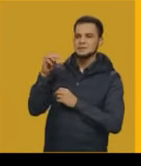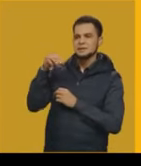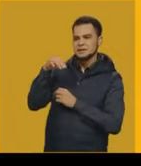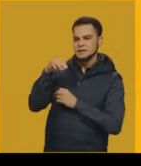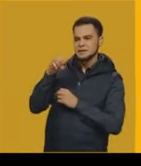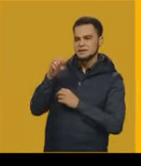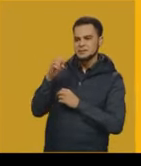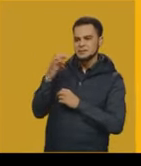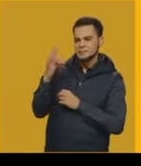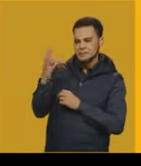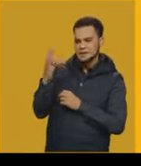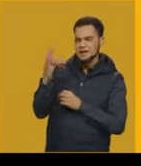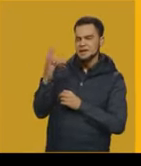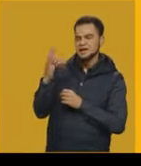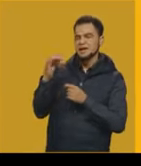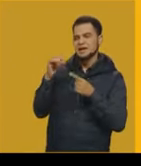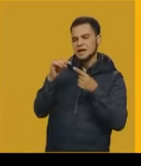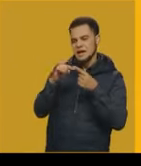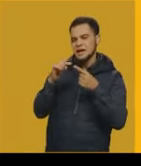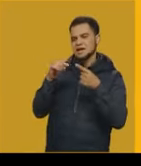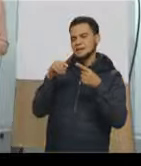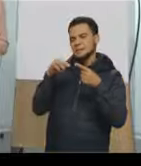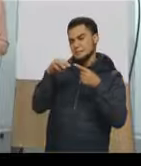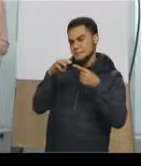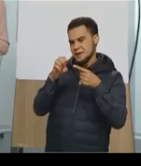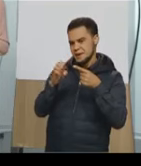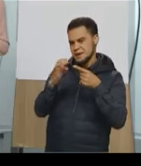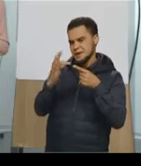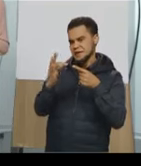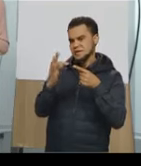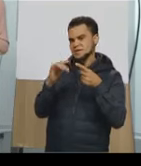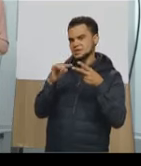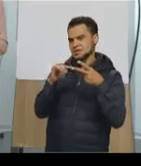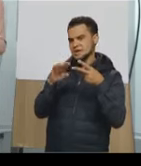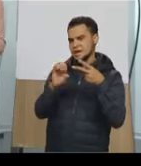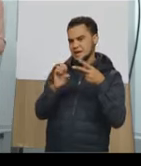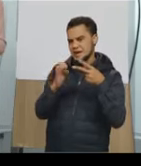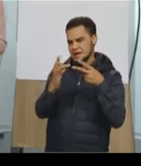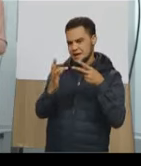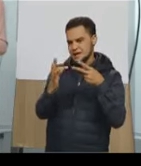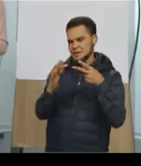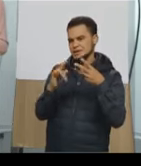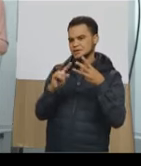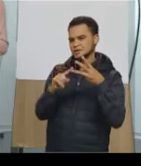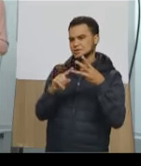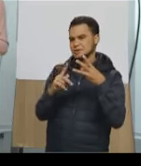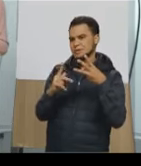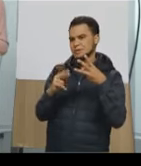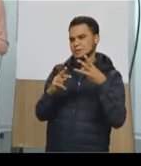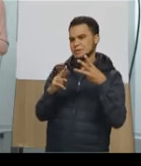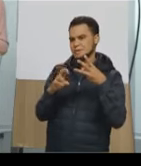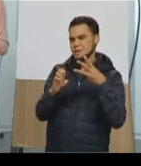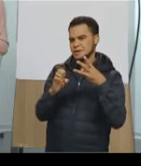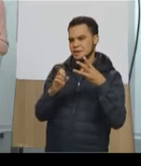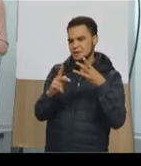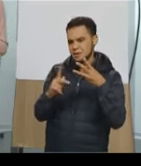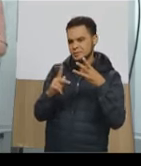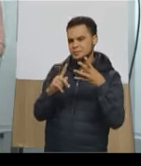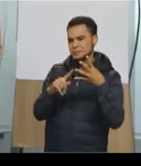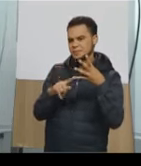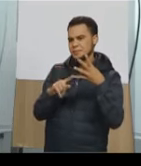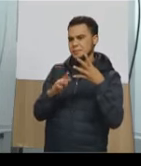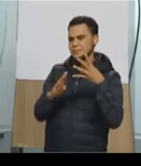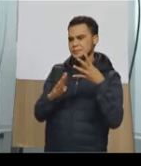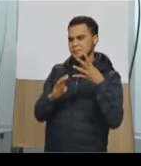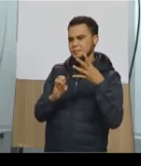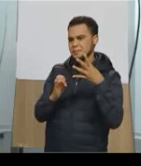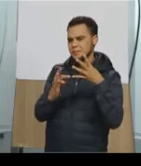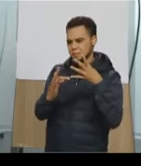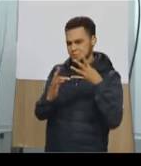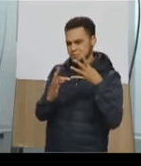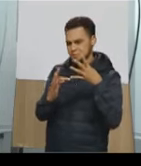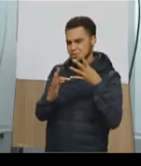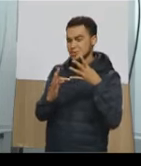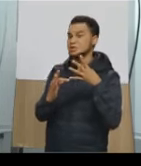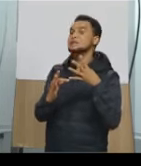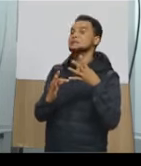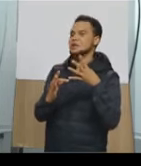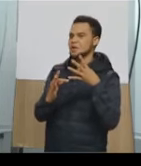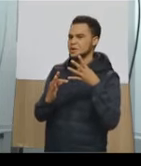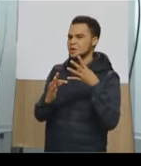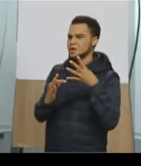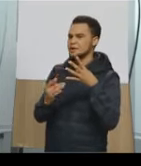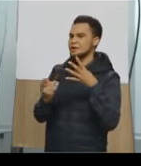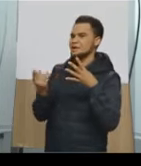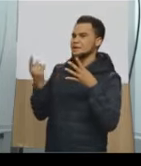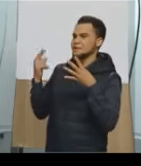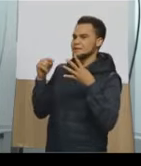met, et, prop, but. Então, se são 4 carbonos, but. Carbono,